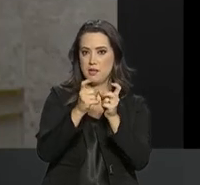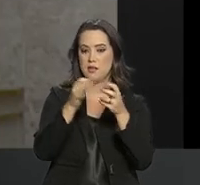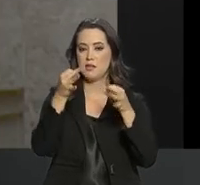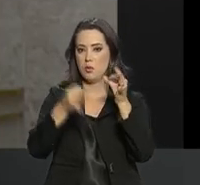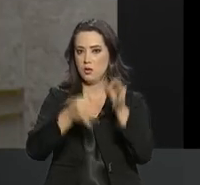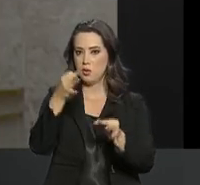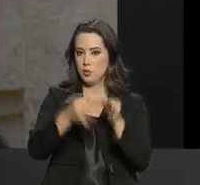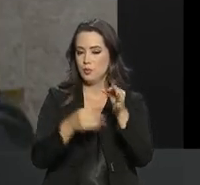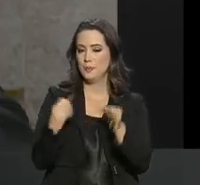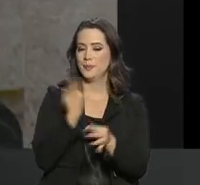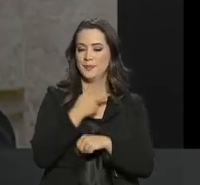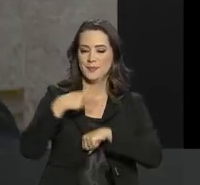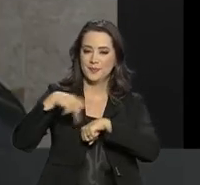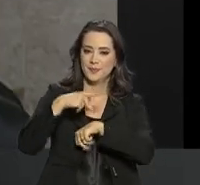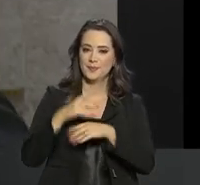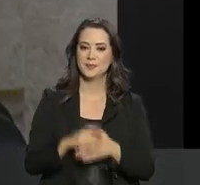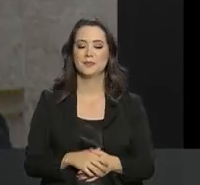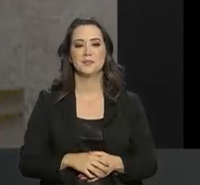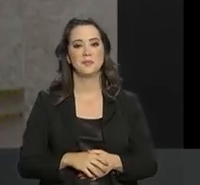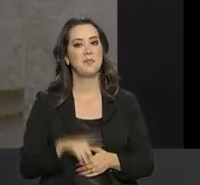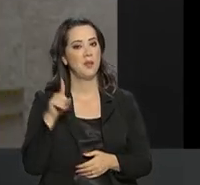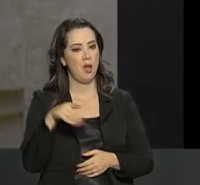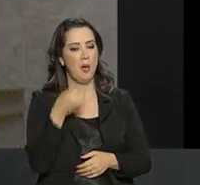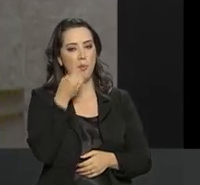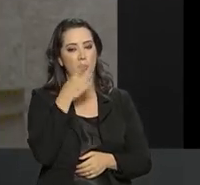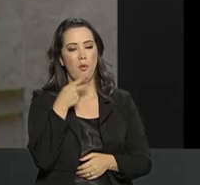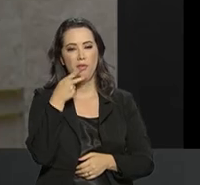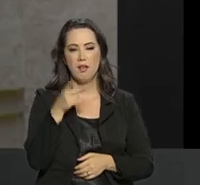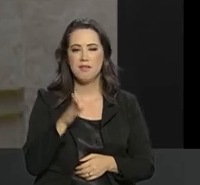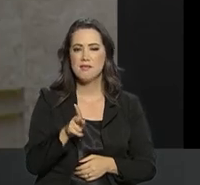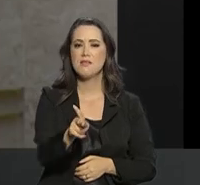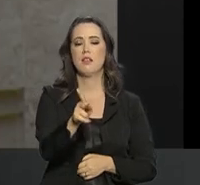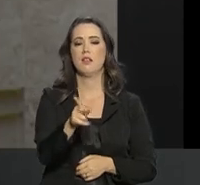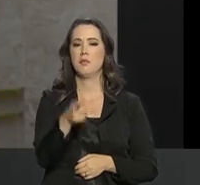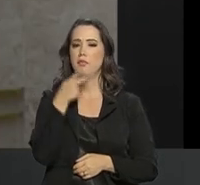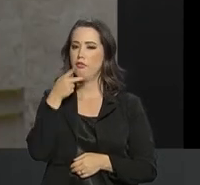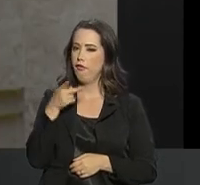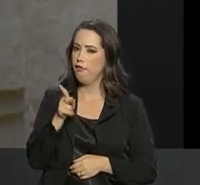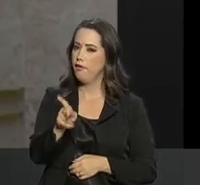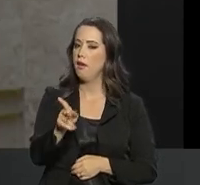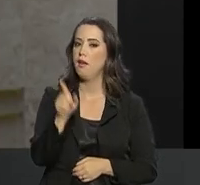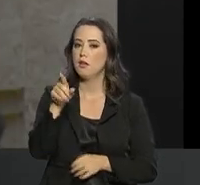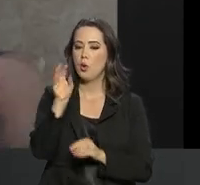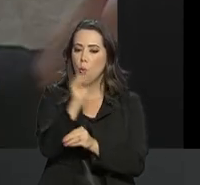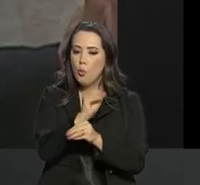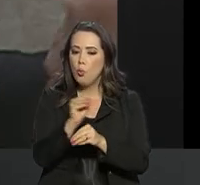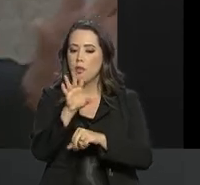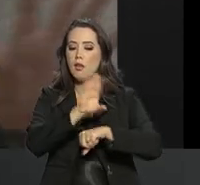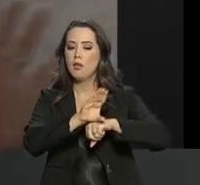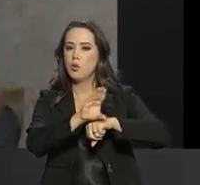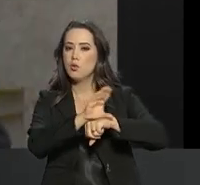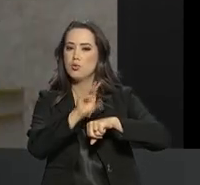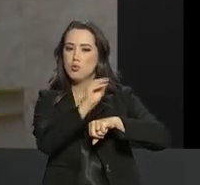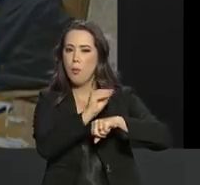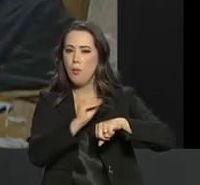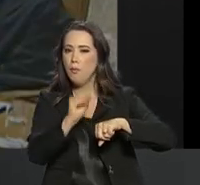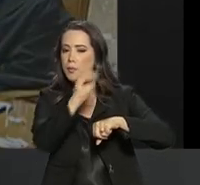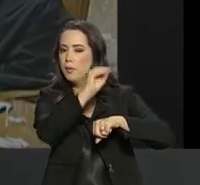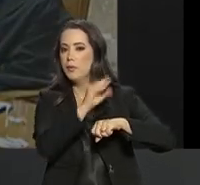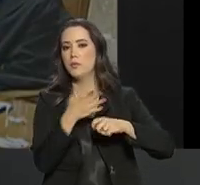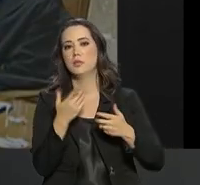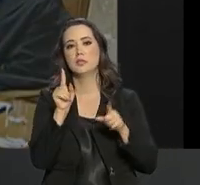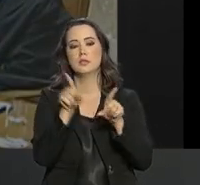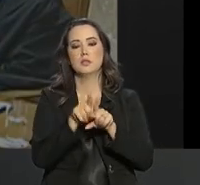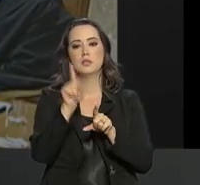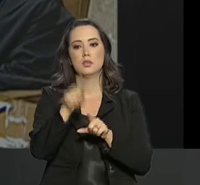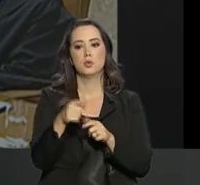interessante, eu sempre digo com muita frequência, que é importantíssimo preservar a Constituição. Aliás, como aqui disseram, não há